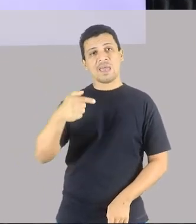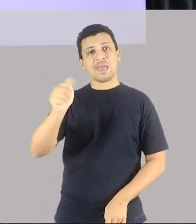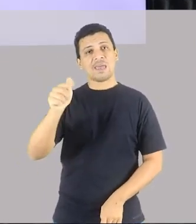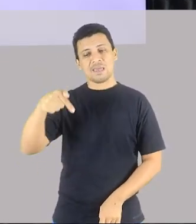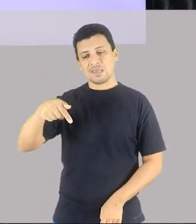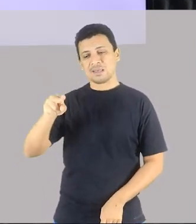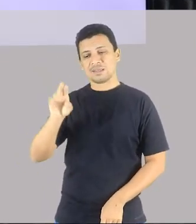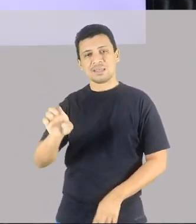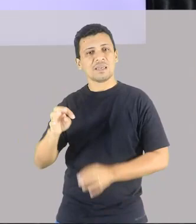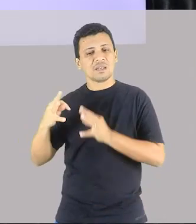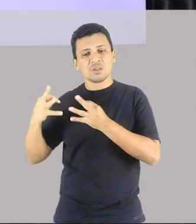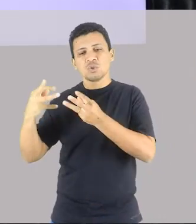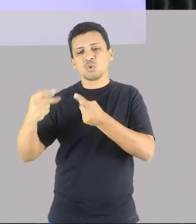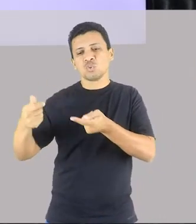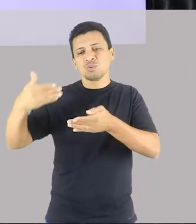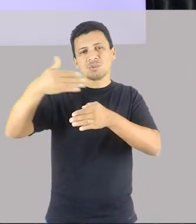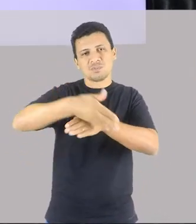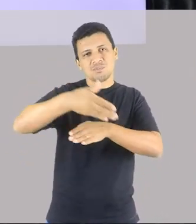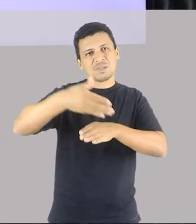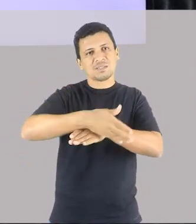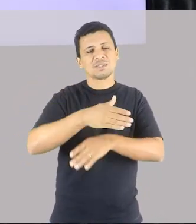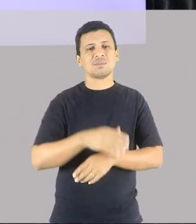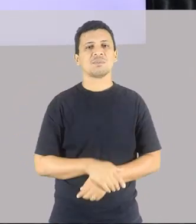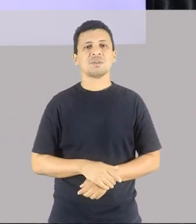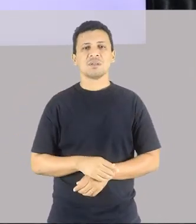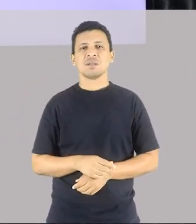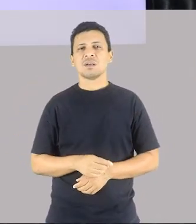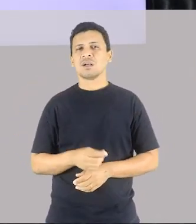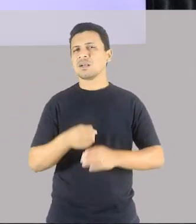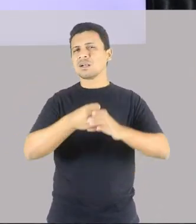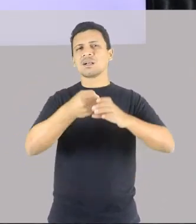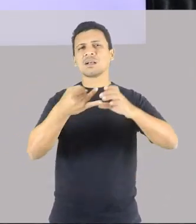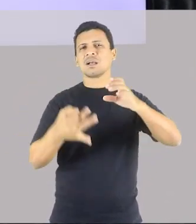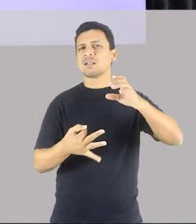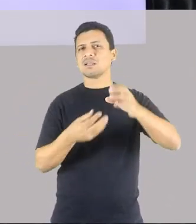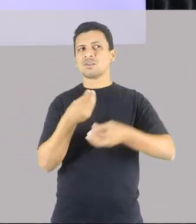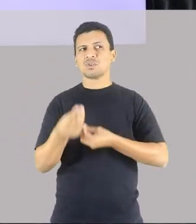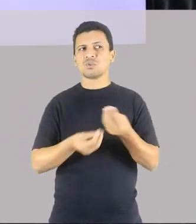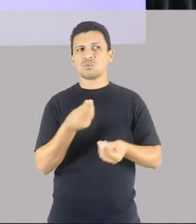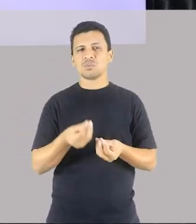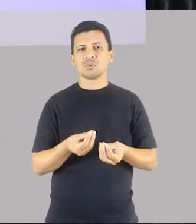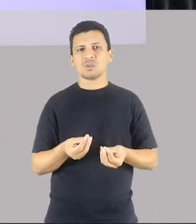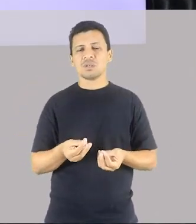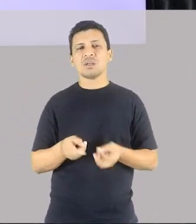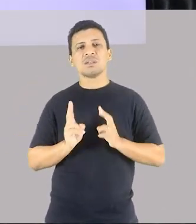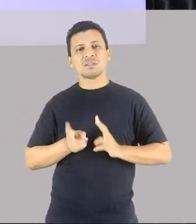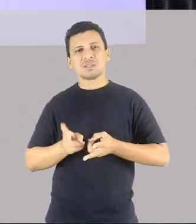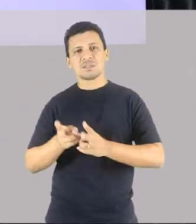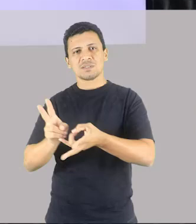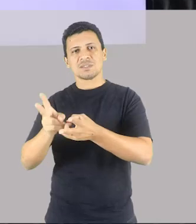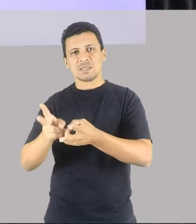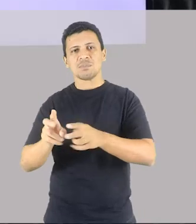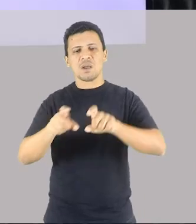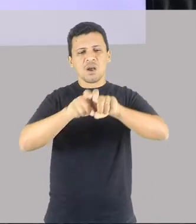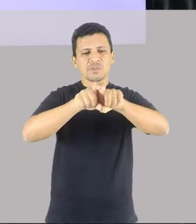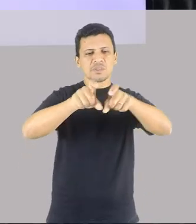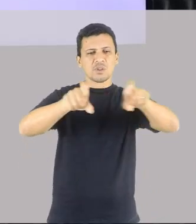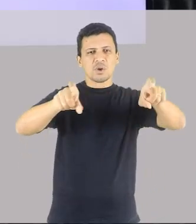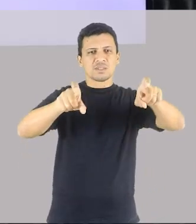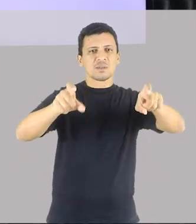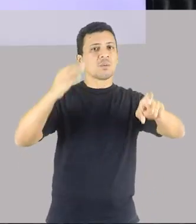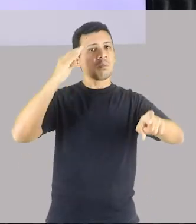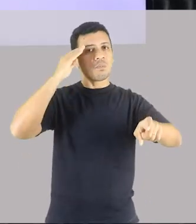A característica da oração predicativa, não esquece, ele vem sempre na oração principal com o verbo de ligação, tá